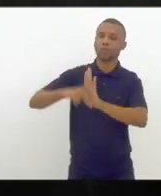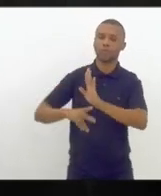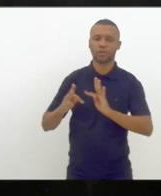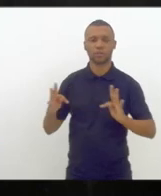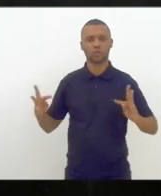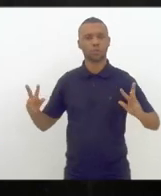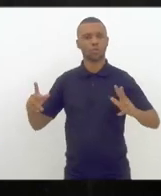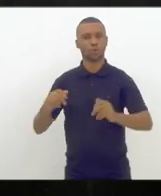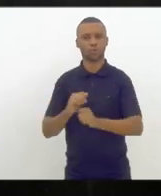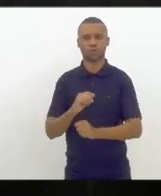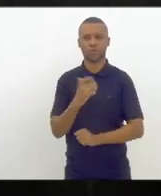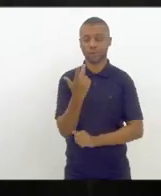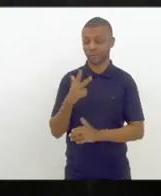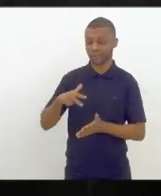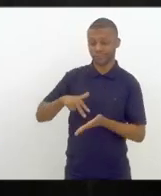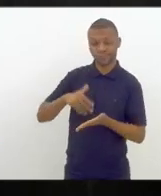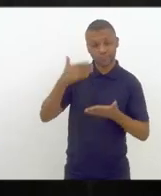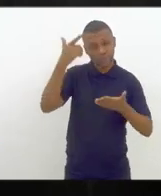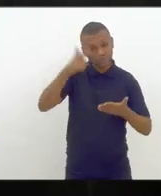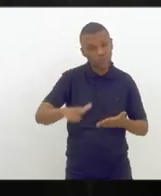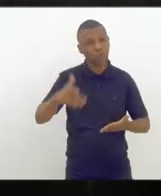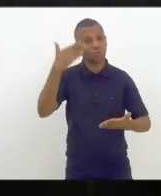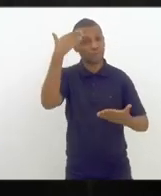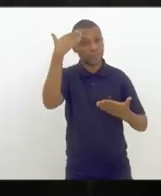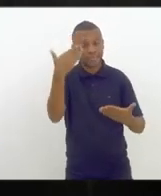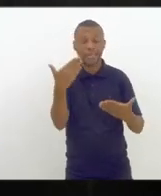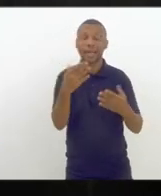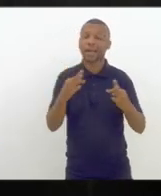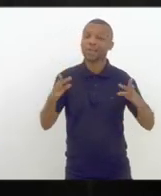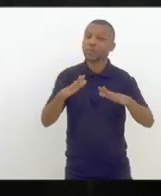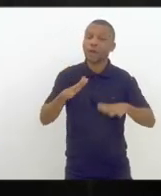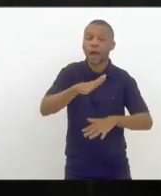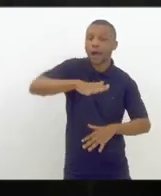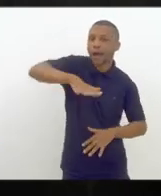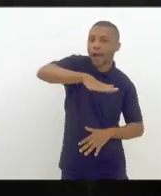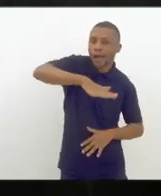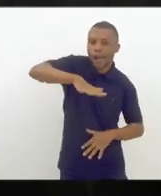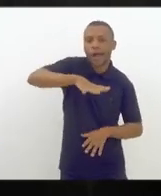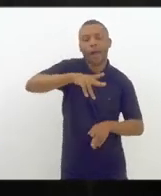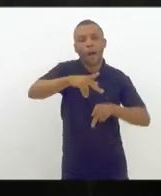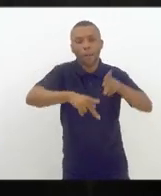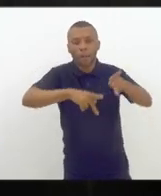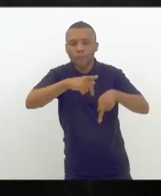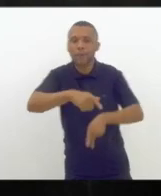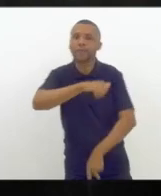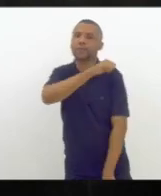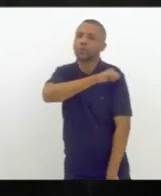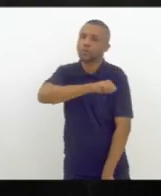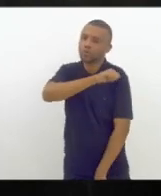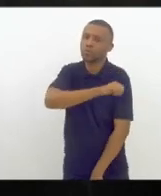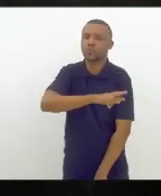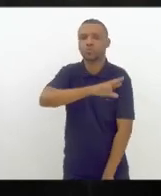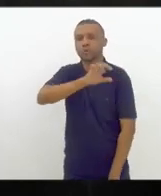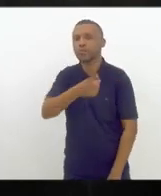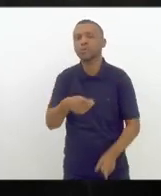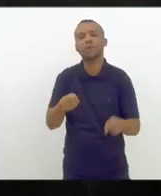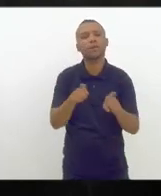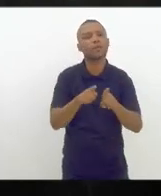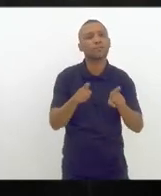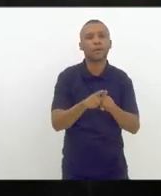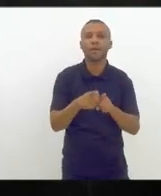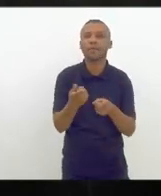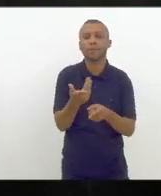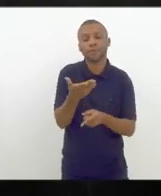vez, agradecer a todos os segmentos, agradecer à população da cidade, por que não dizer a